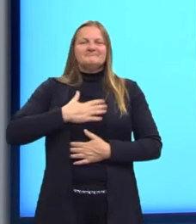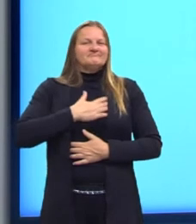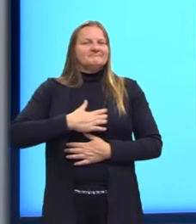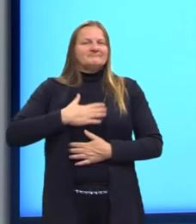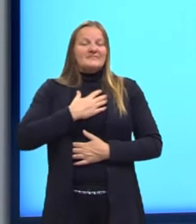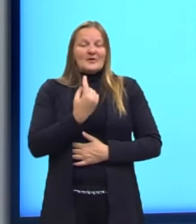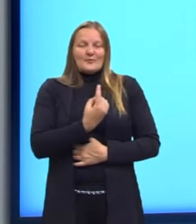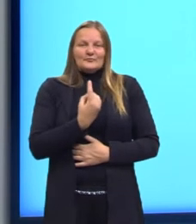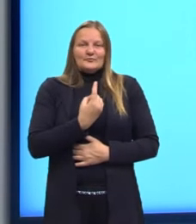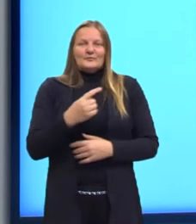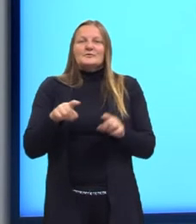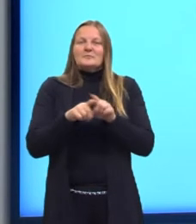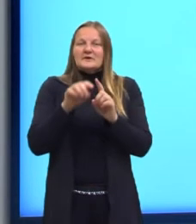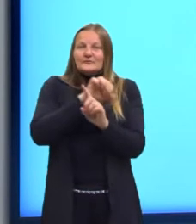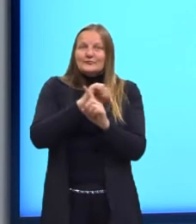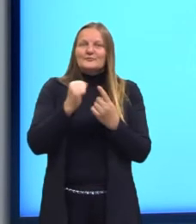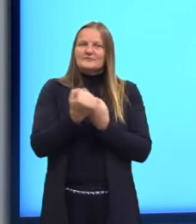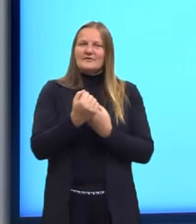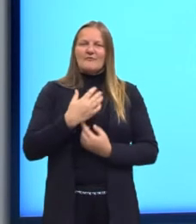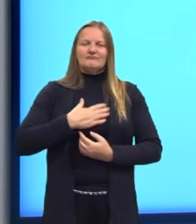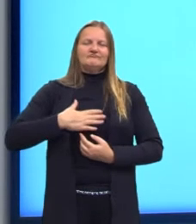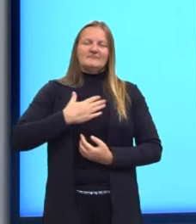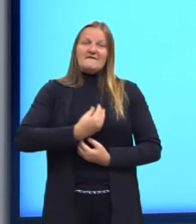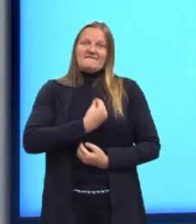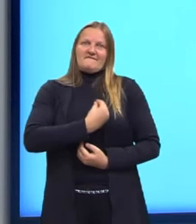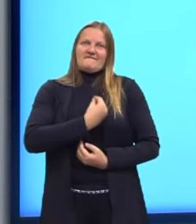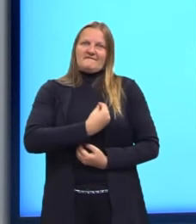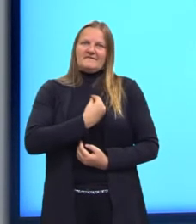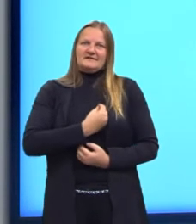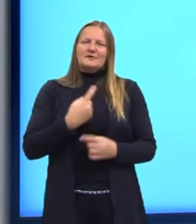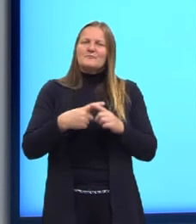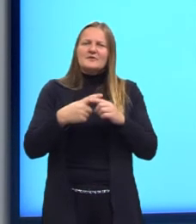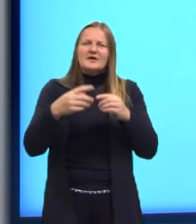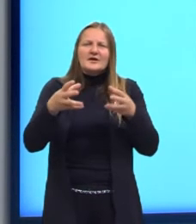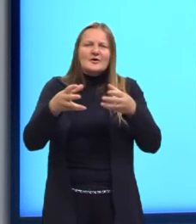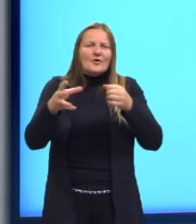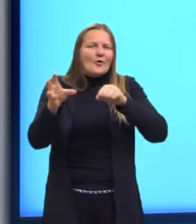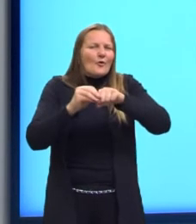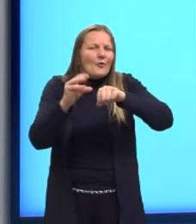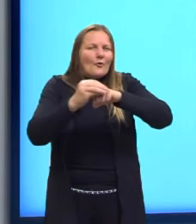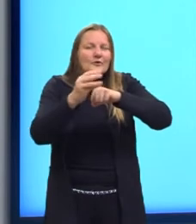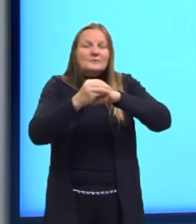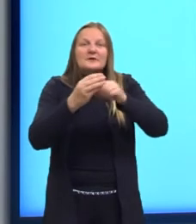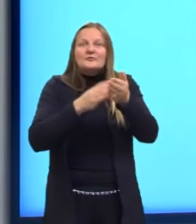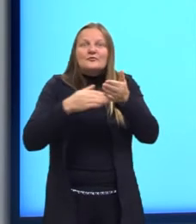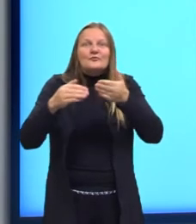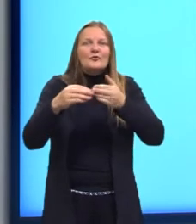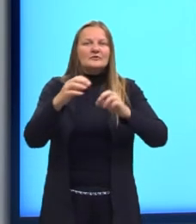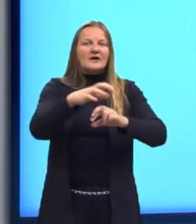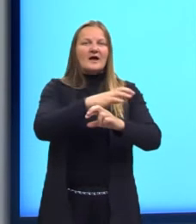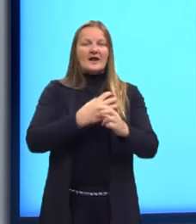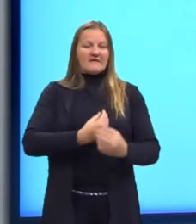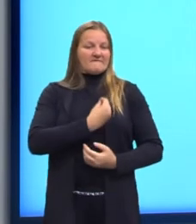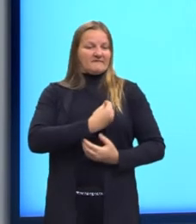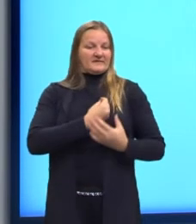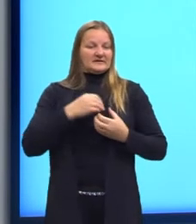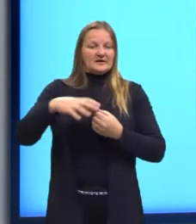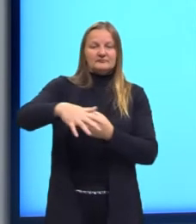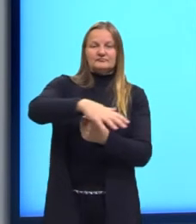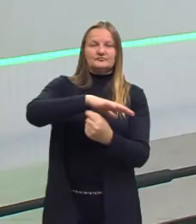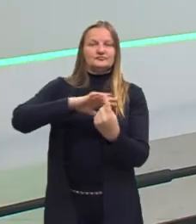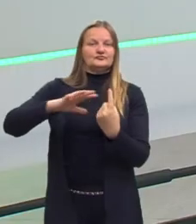individualmente quanto socialmente visto que o conhecimento será útil em todas as áreas da sua vida